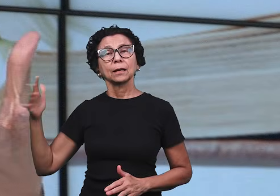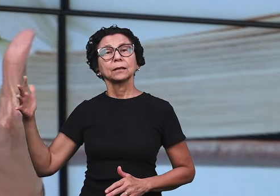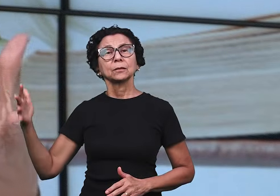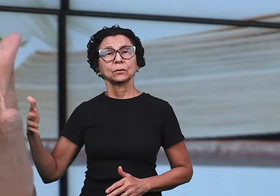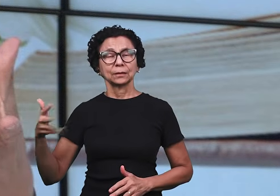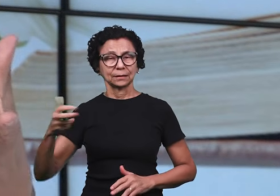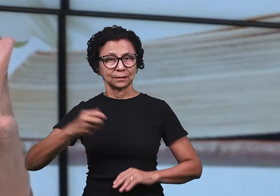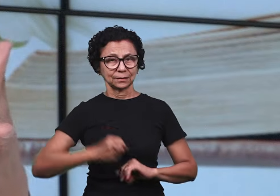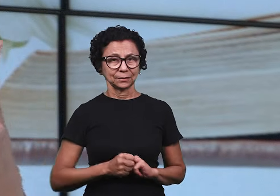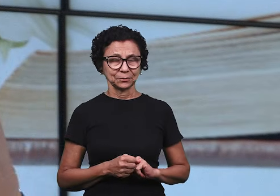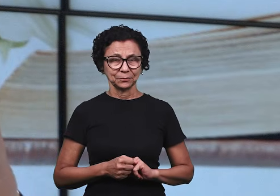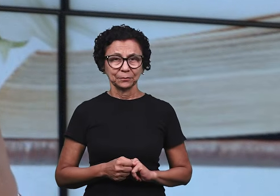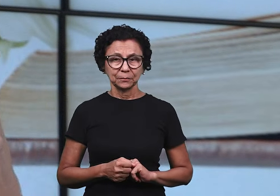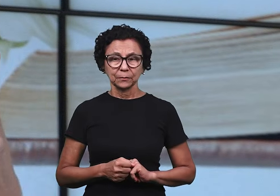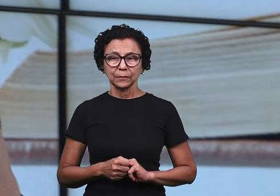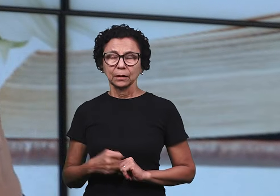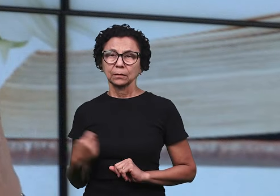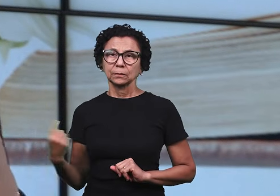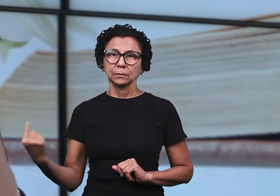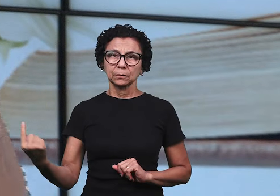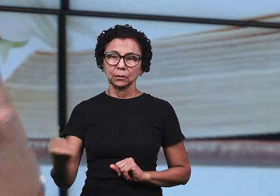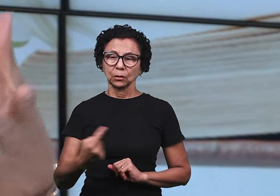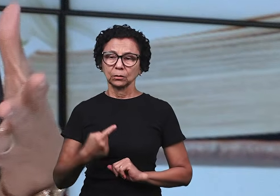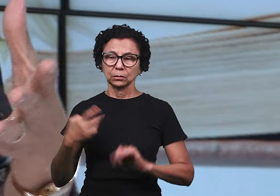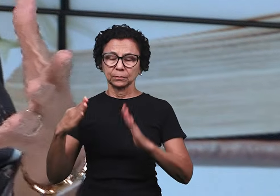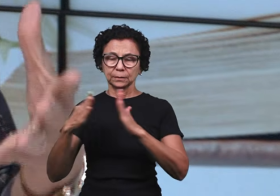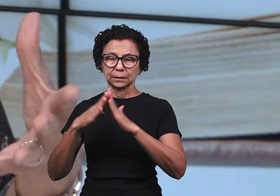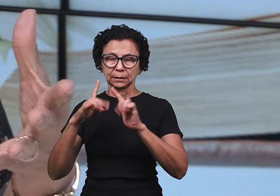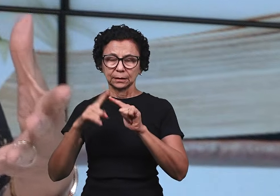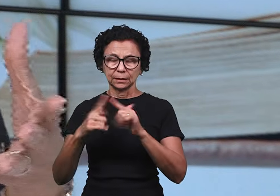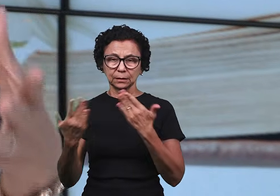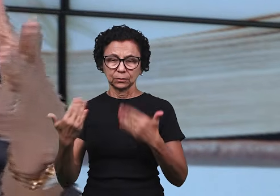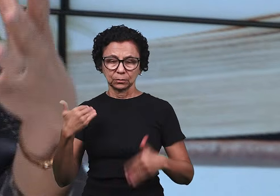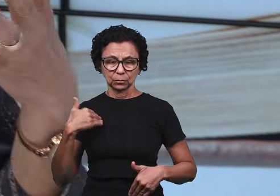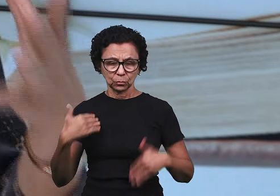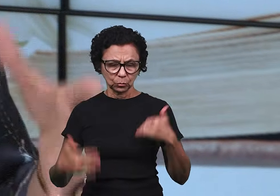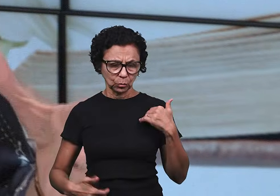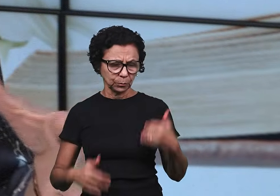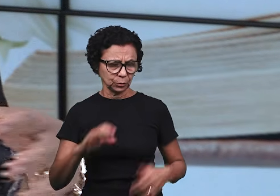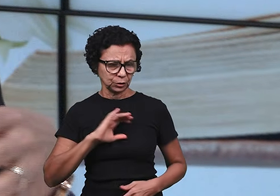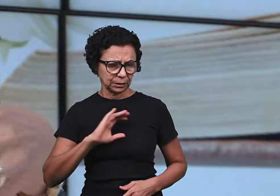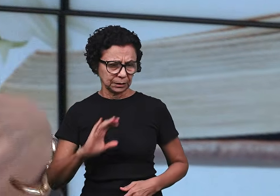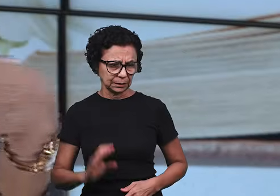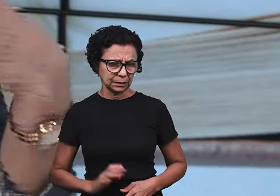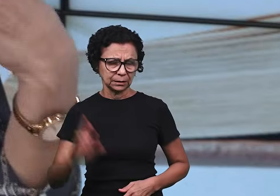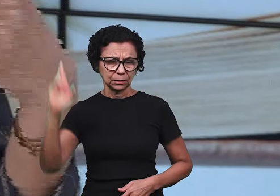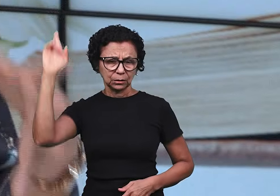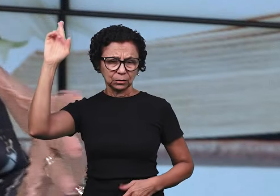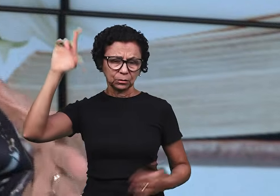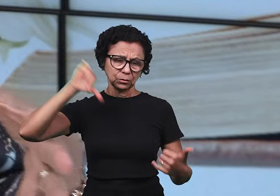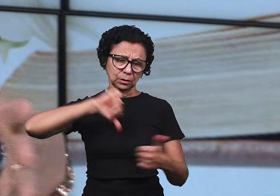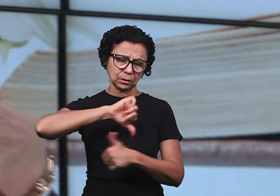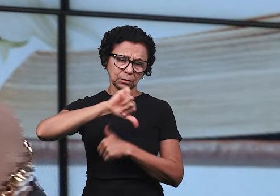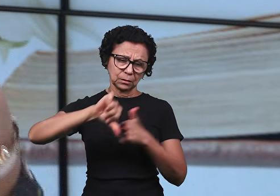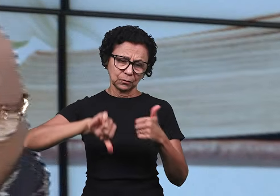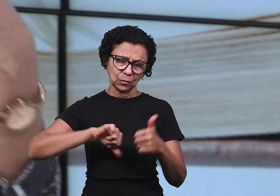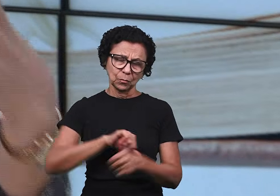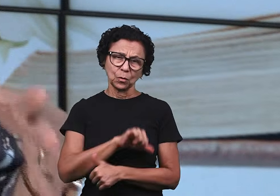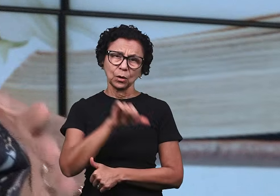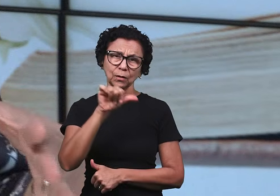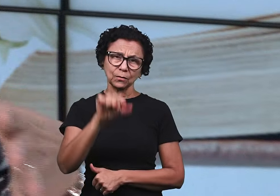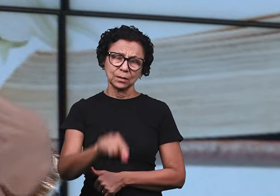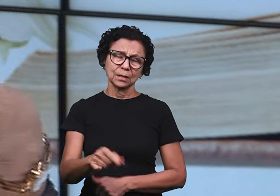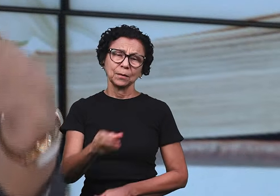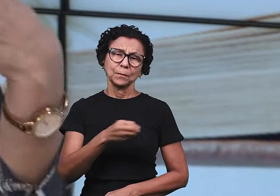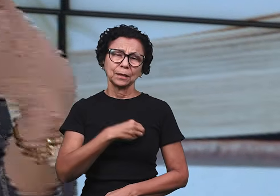nos convocou para o corpo de Cristo, né? Nós somos igreja, você já teve uma experiência com o Senhor já te transformou, você já